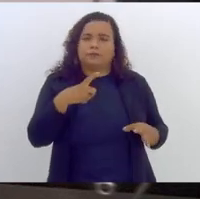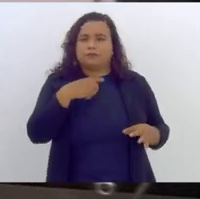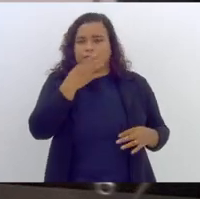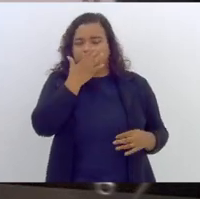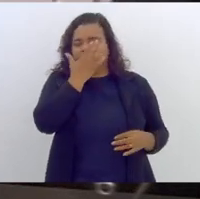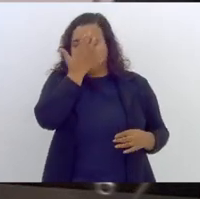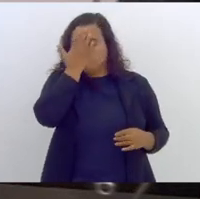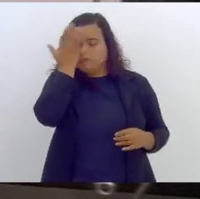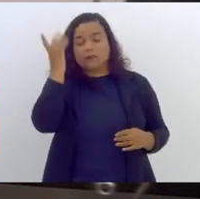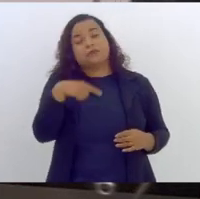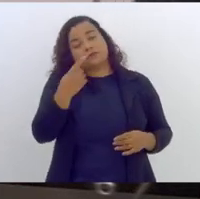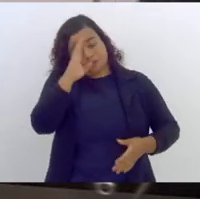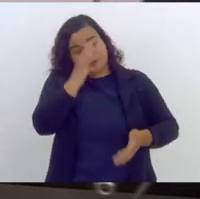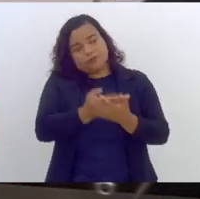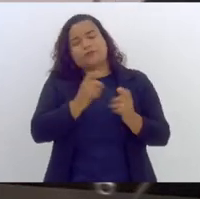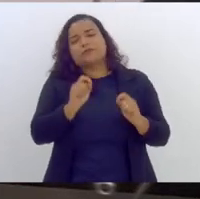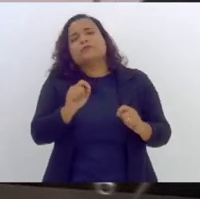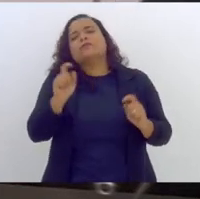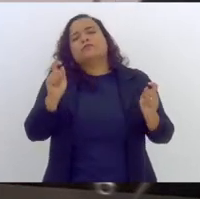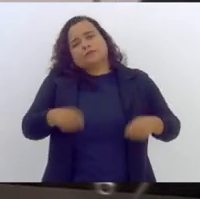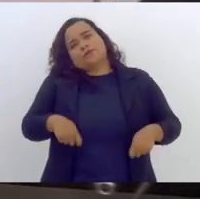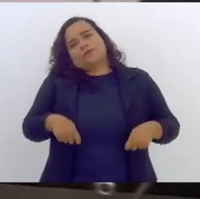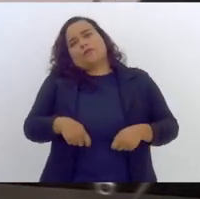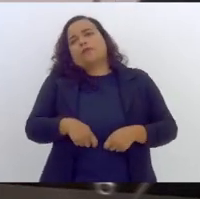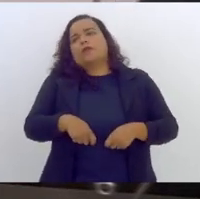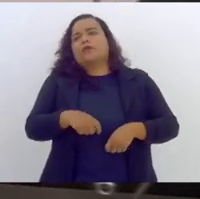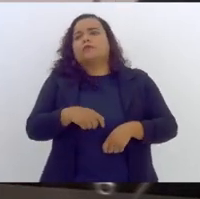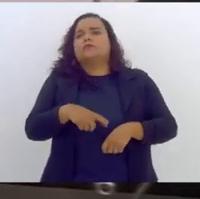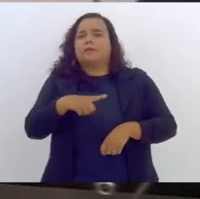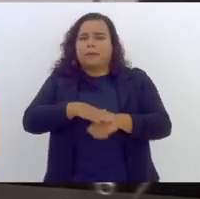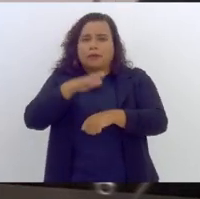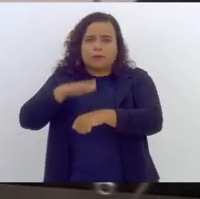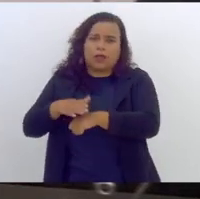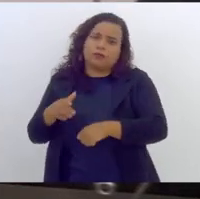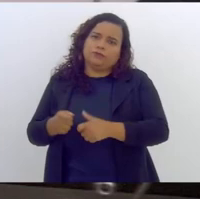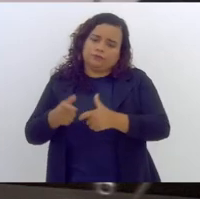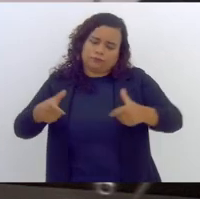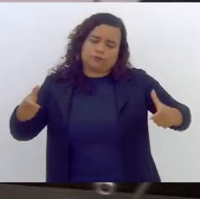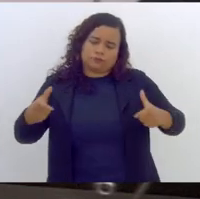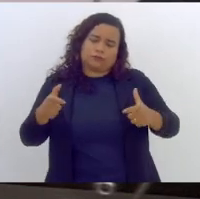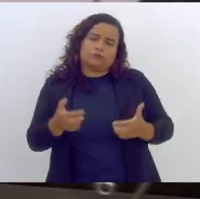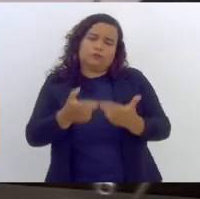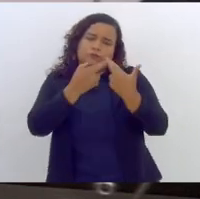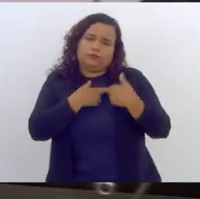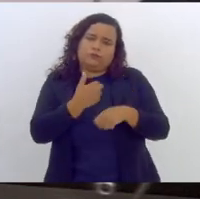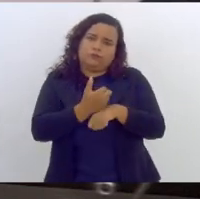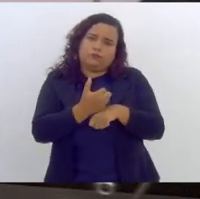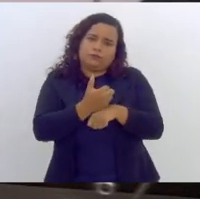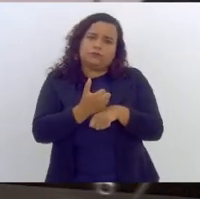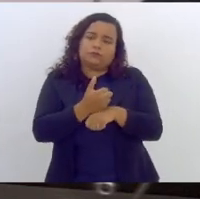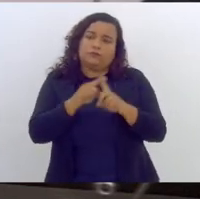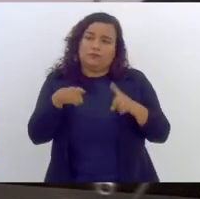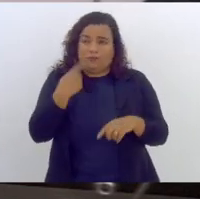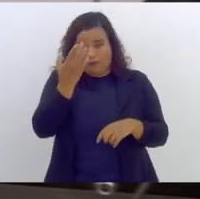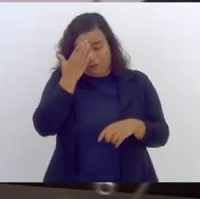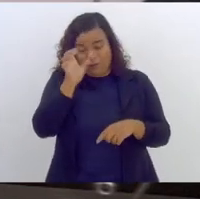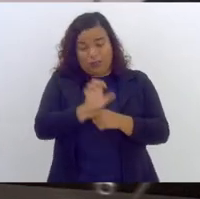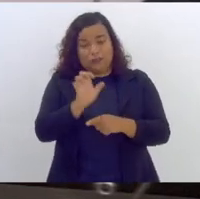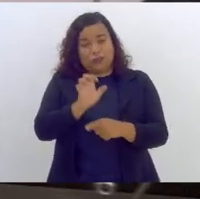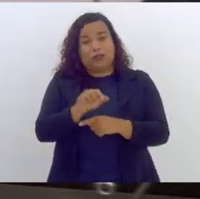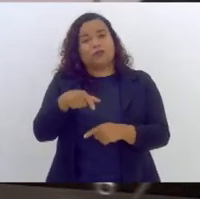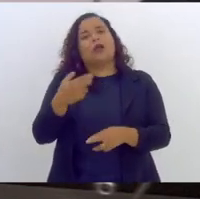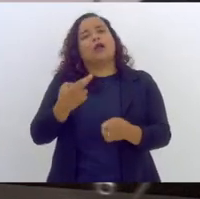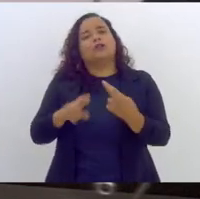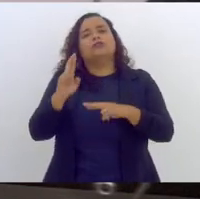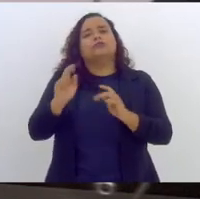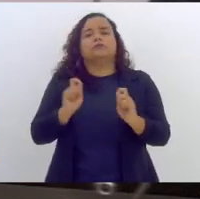que talvez há um momentozinho de cargo aí estamos pleiteando mas nós entendemos que o Estado do Rio de Janeiro está ainda no regime de recuperação